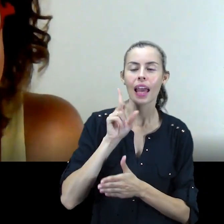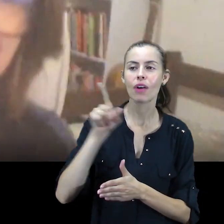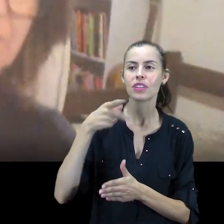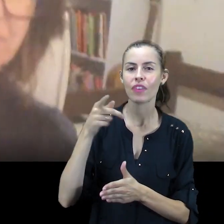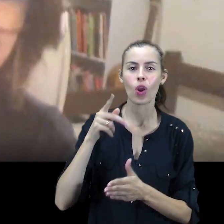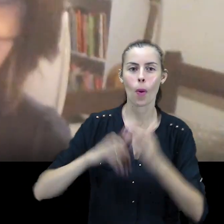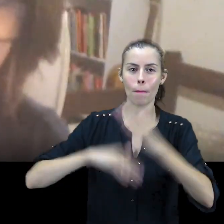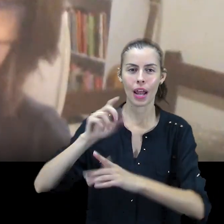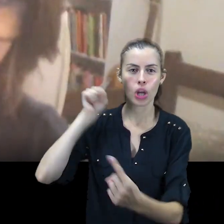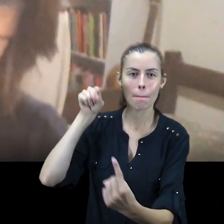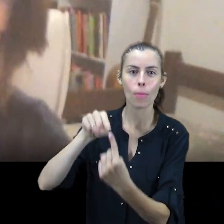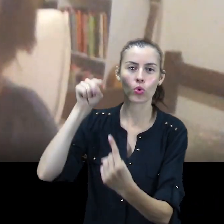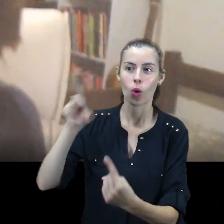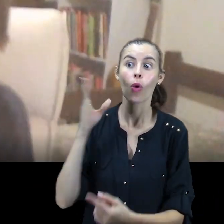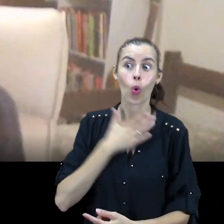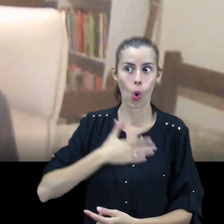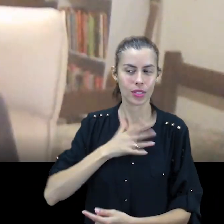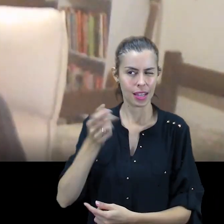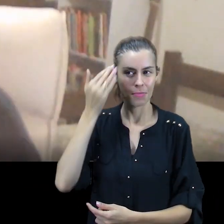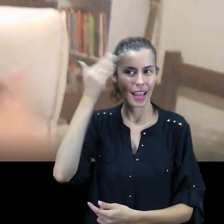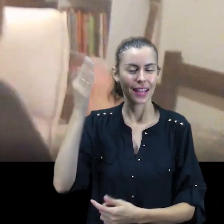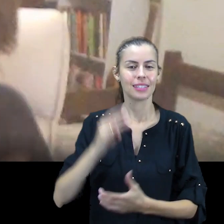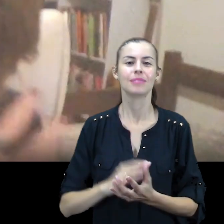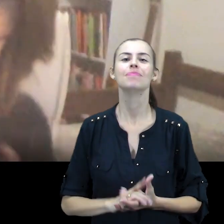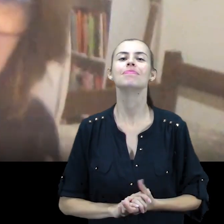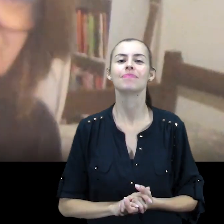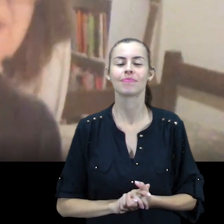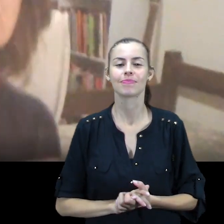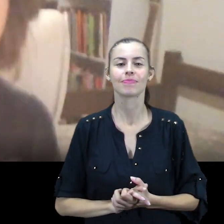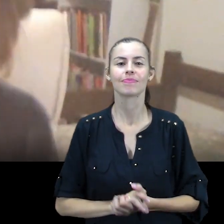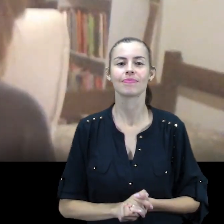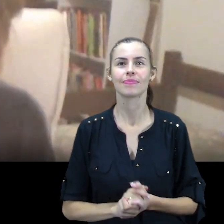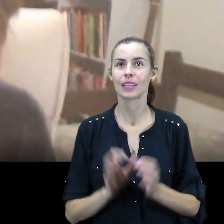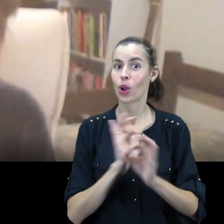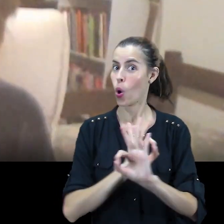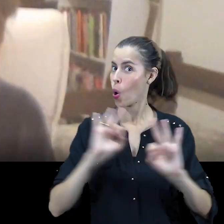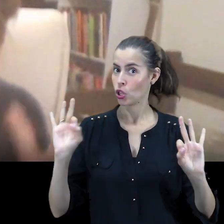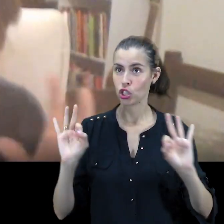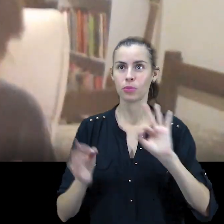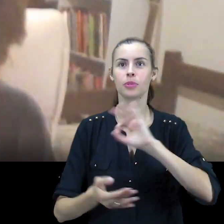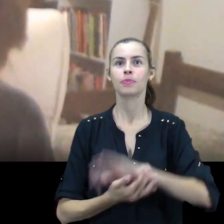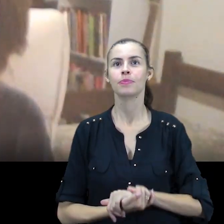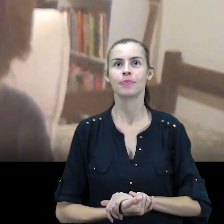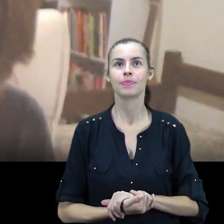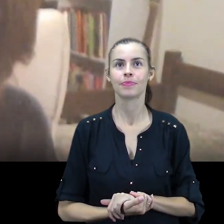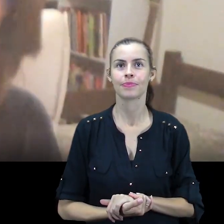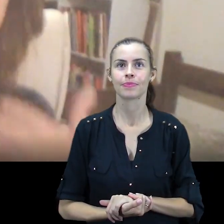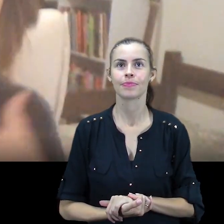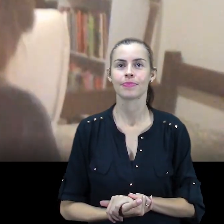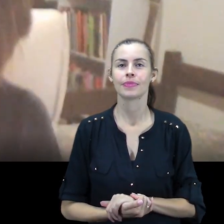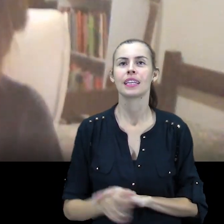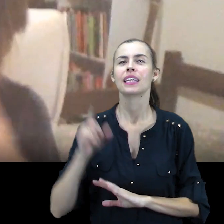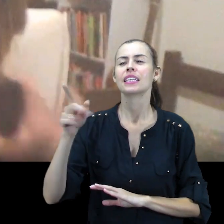Ótimo. Laura, você faz uma questão super importante, com vários desdobramentos que dão essa dimensão para nós